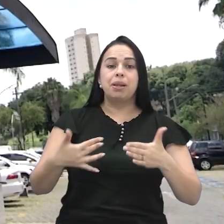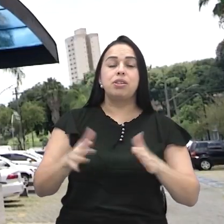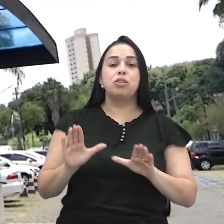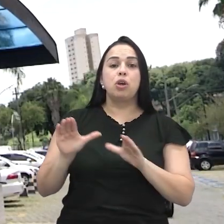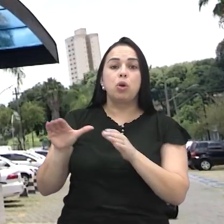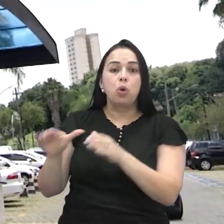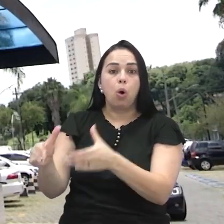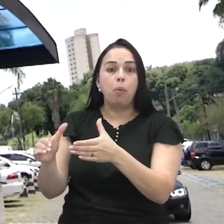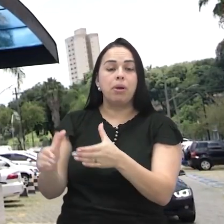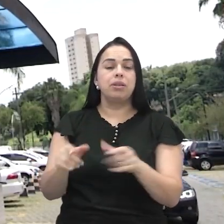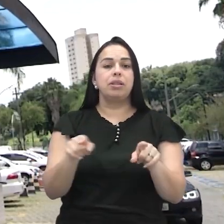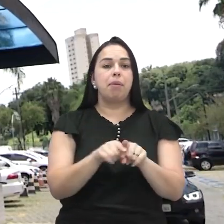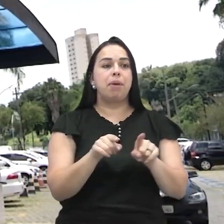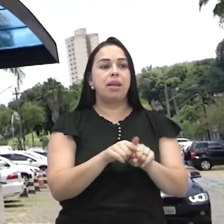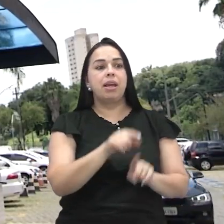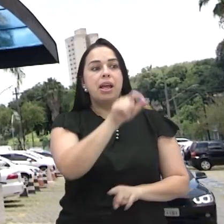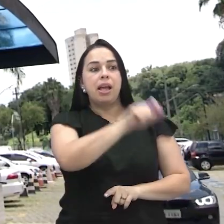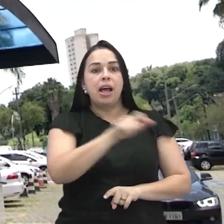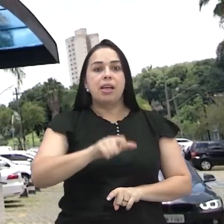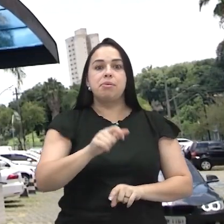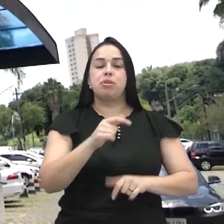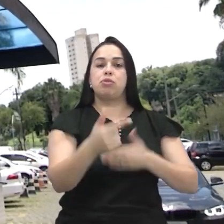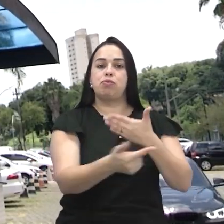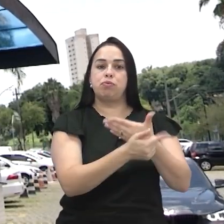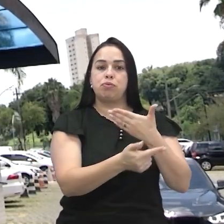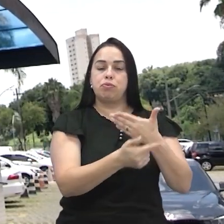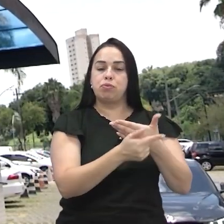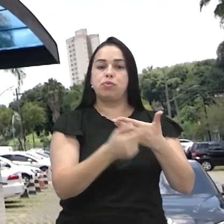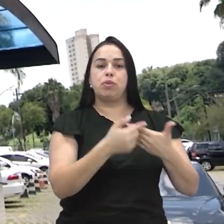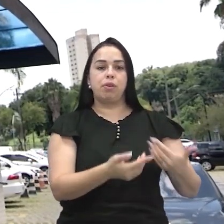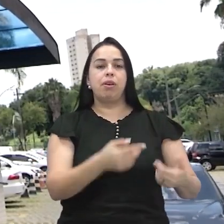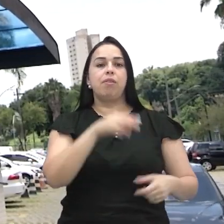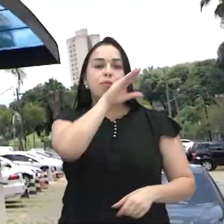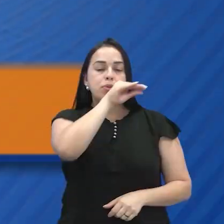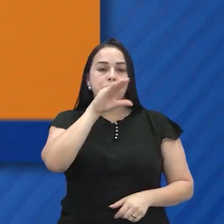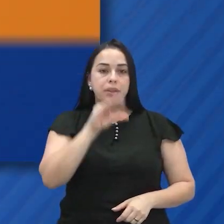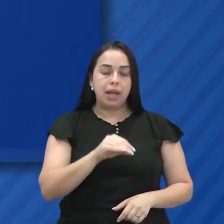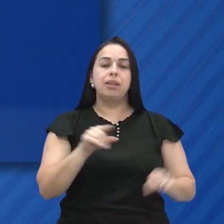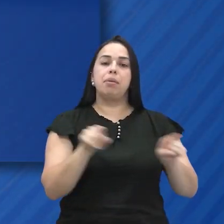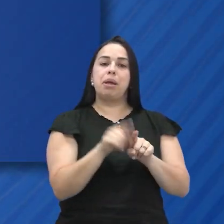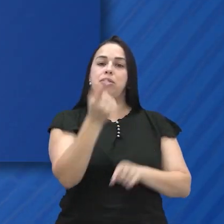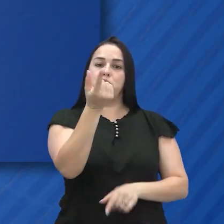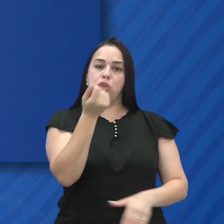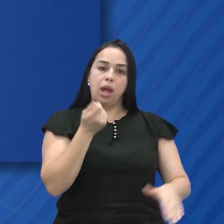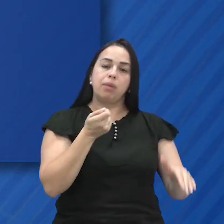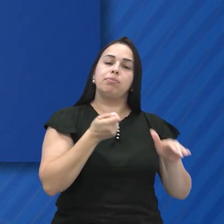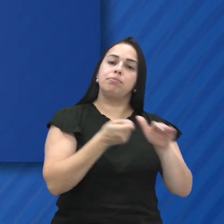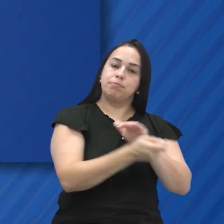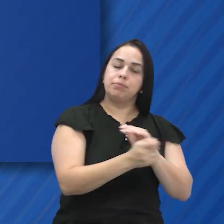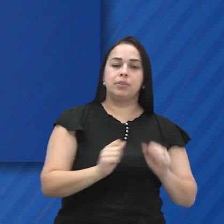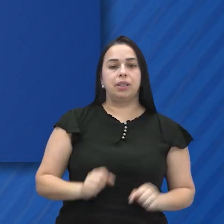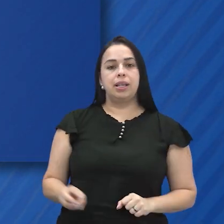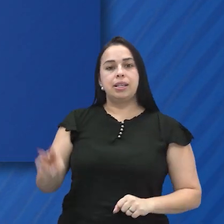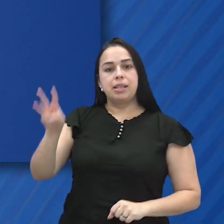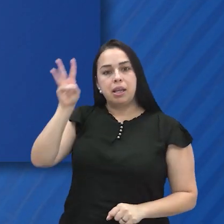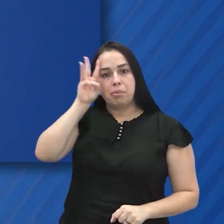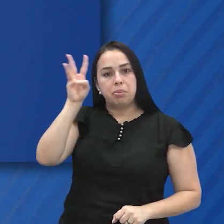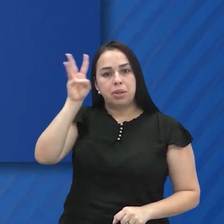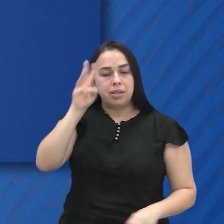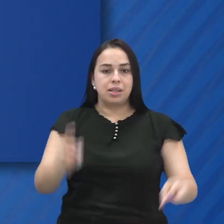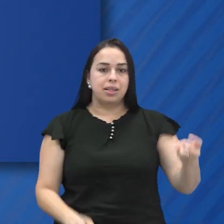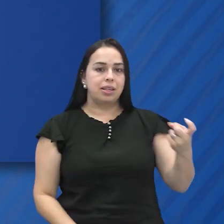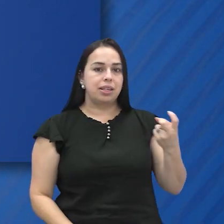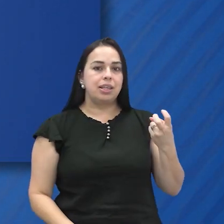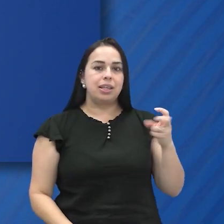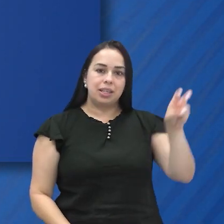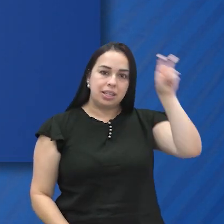provimento em comissão e gratificação de funções gratificadas do Legislativo. As sessões de Câmara acontecem às terças e